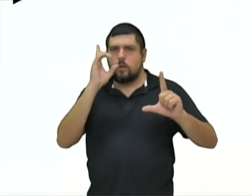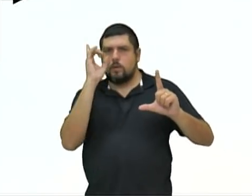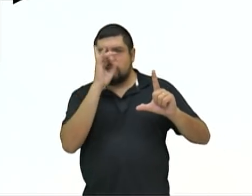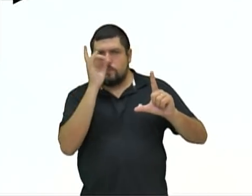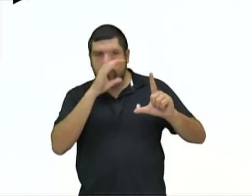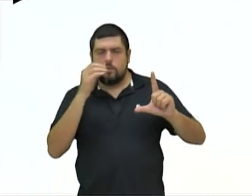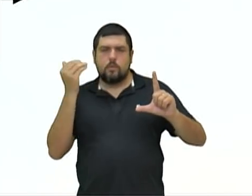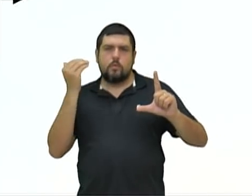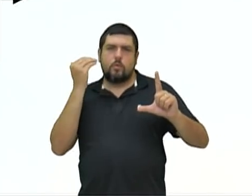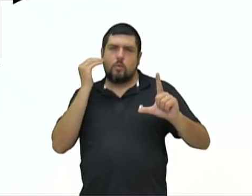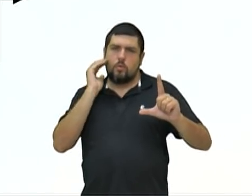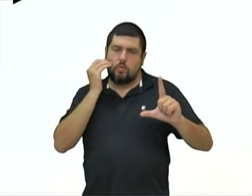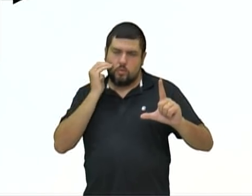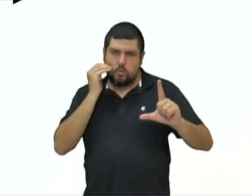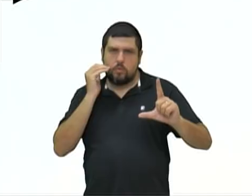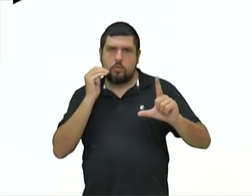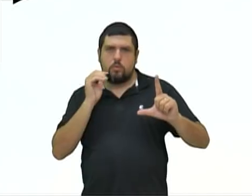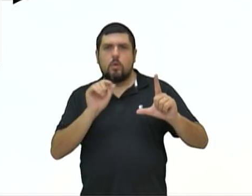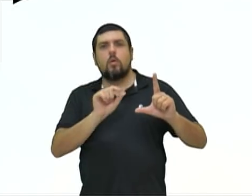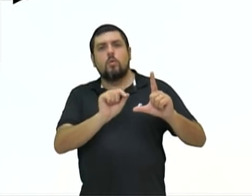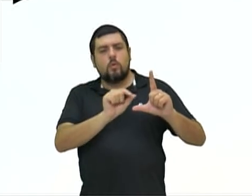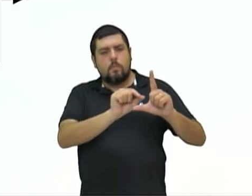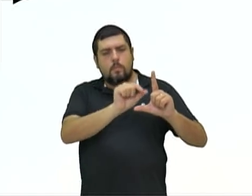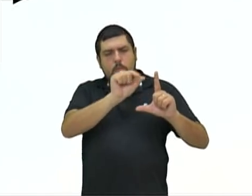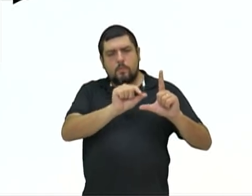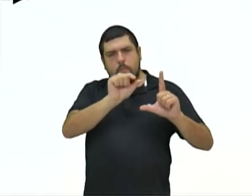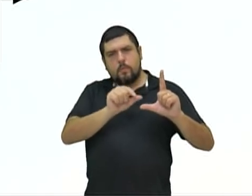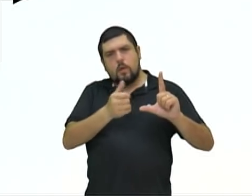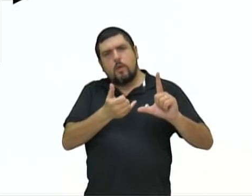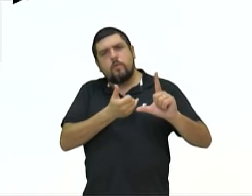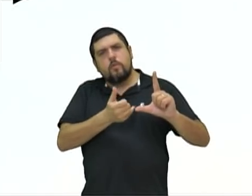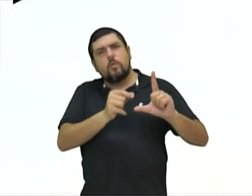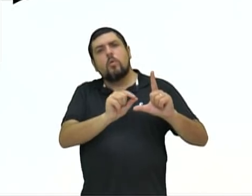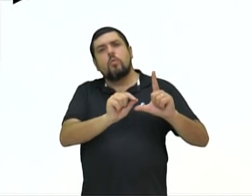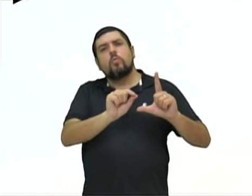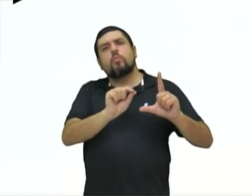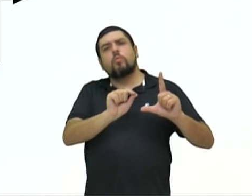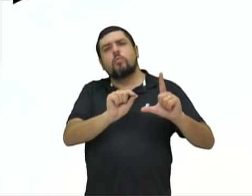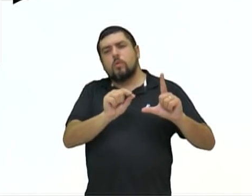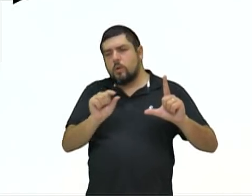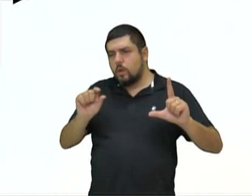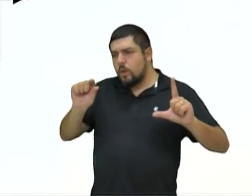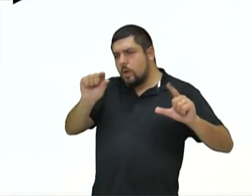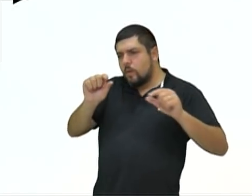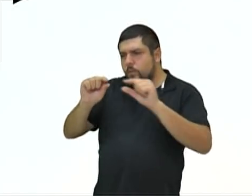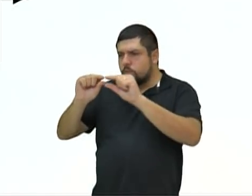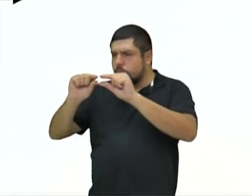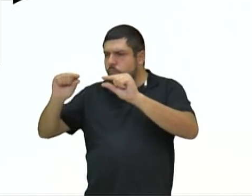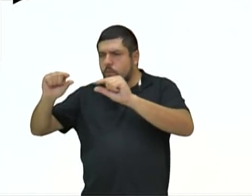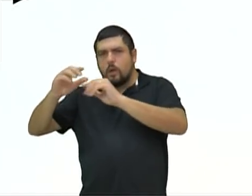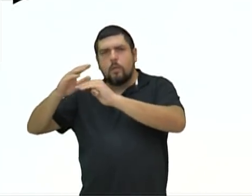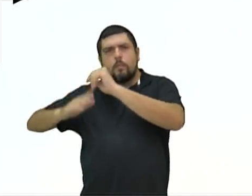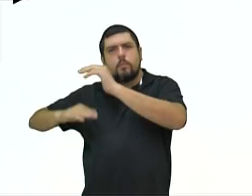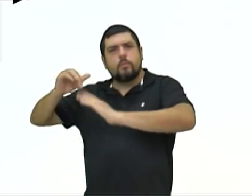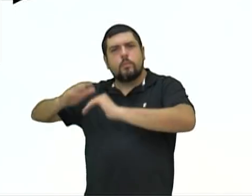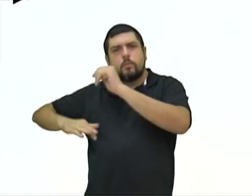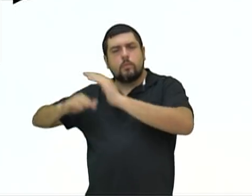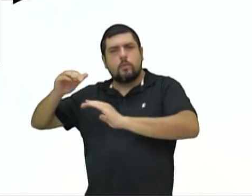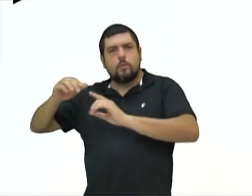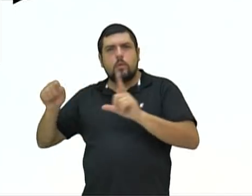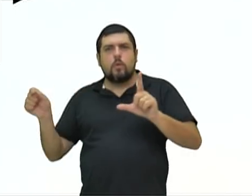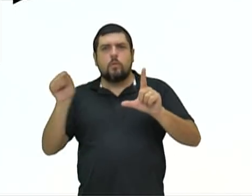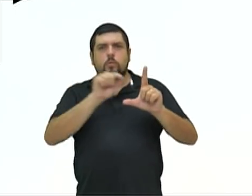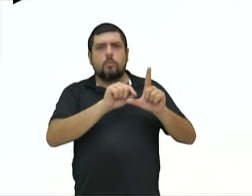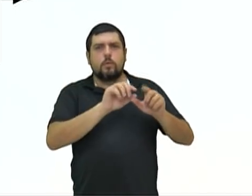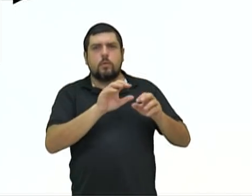e rosa, representando os dados. Quais os dados? As áreas profissionais Em relação ao quê? Aos estudantes da segunda série